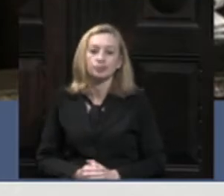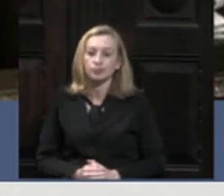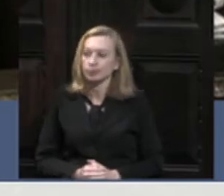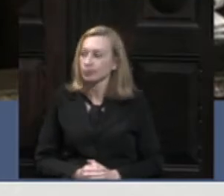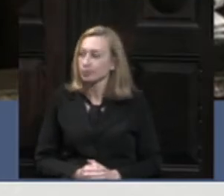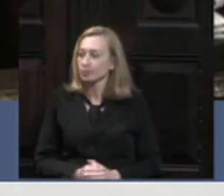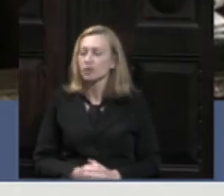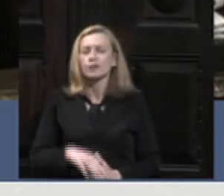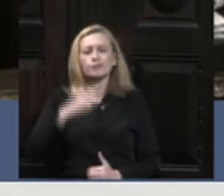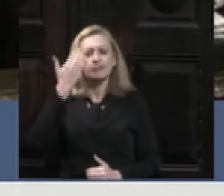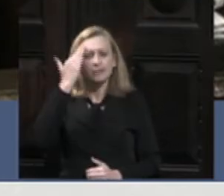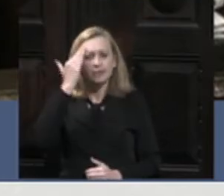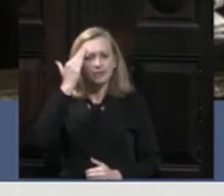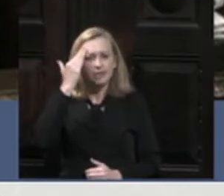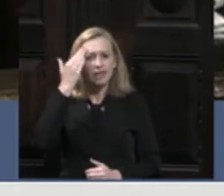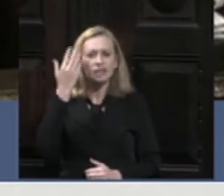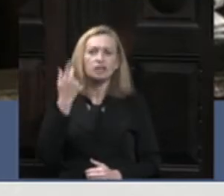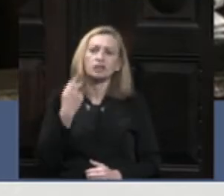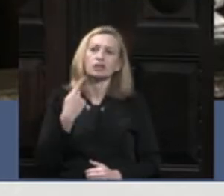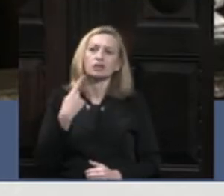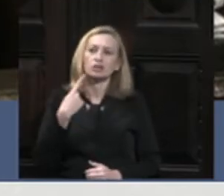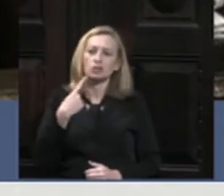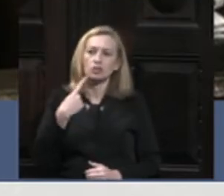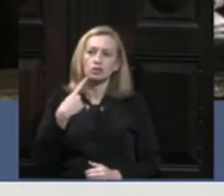que compreenda os seus deveres,